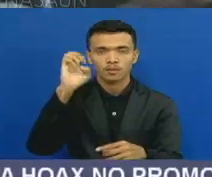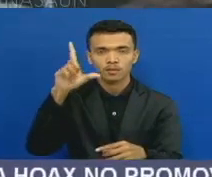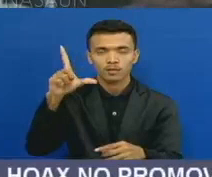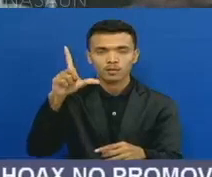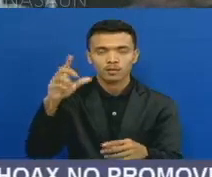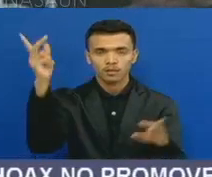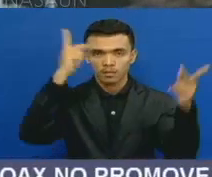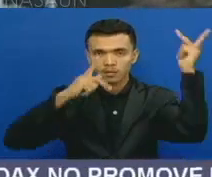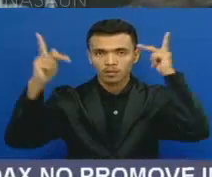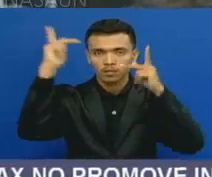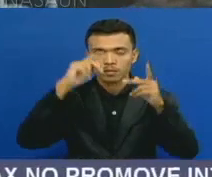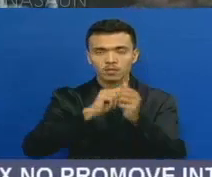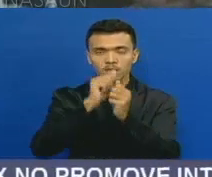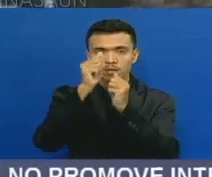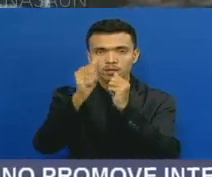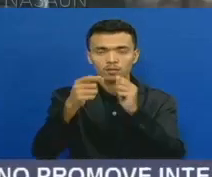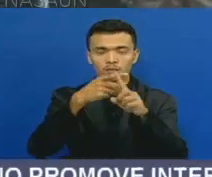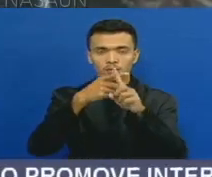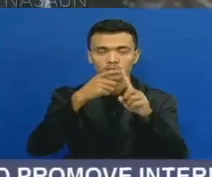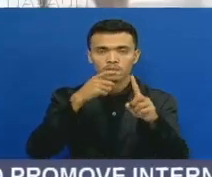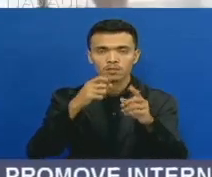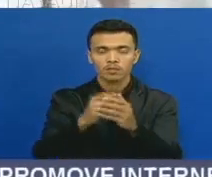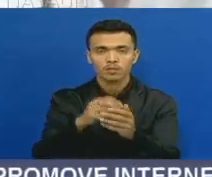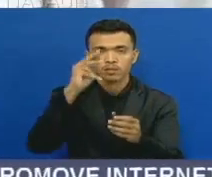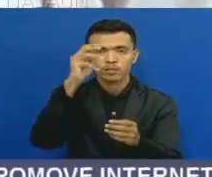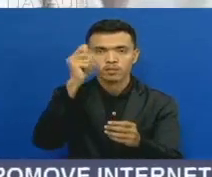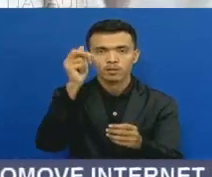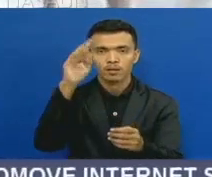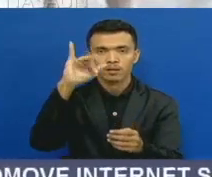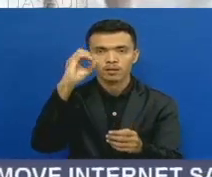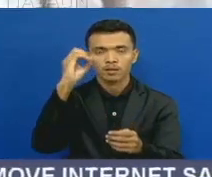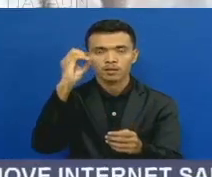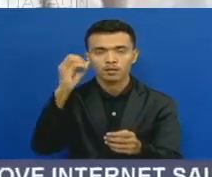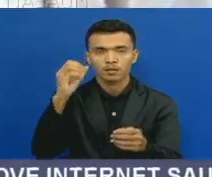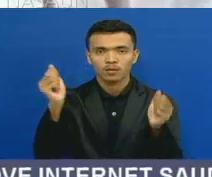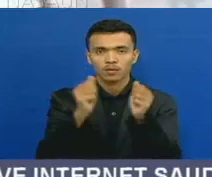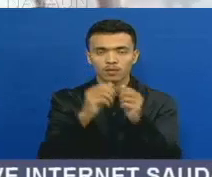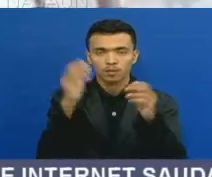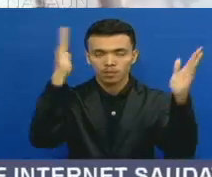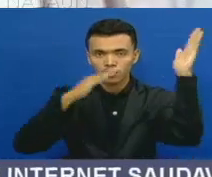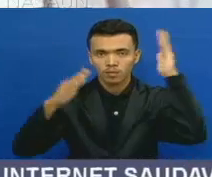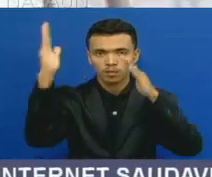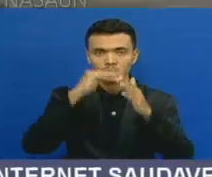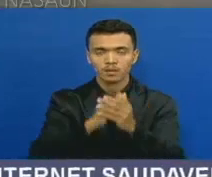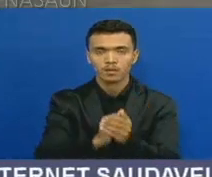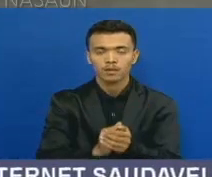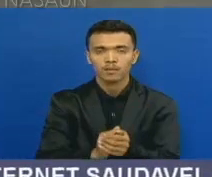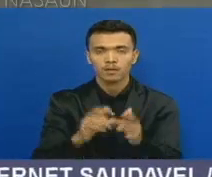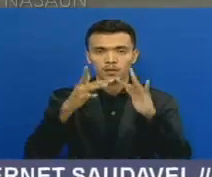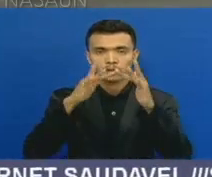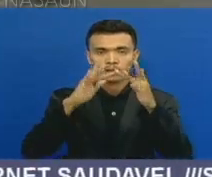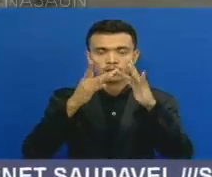Preocupação lihato o Rusi residente suku Sananain, Mare Vida Nova, relaciona o problema linha telecomunicação durante